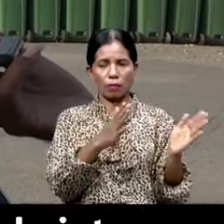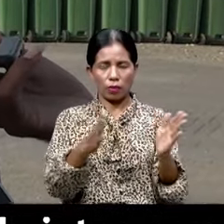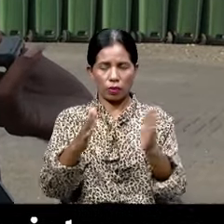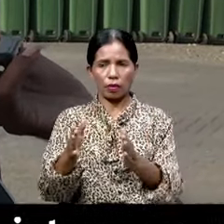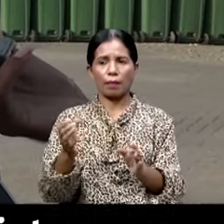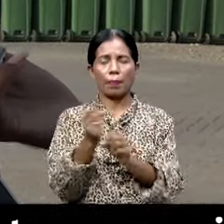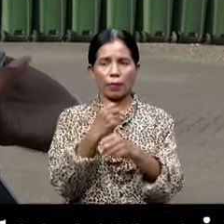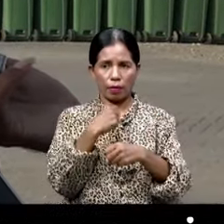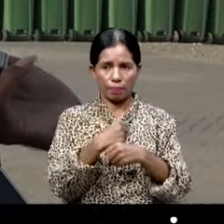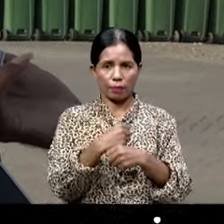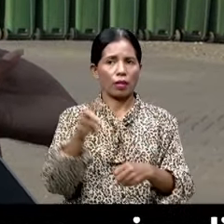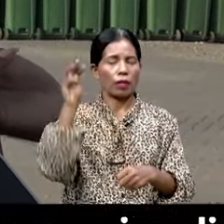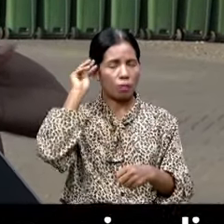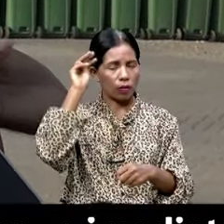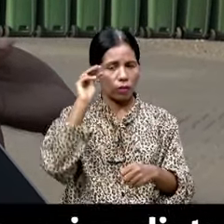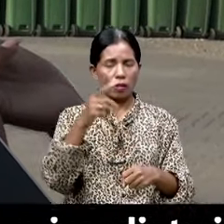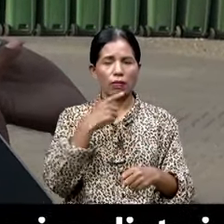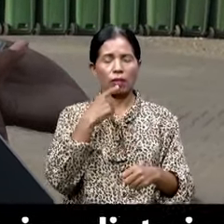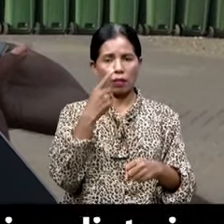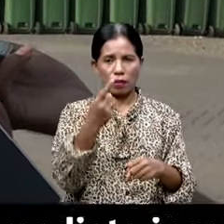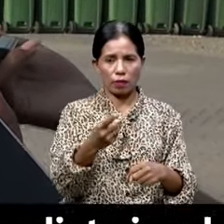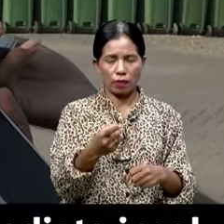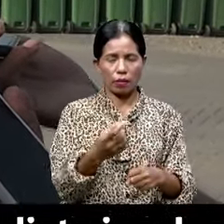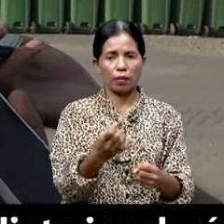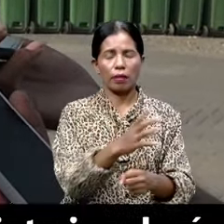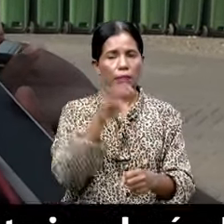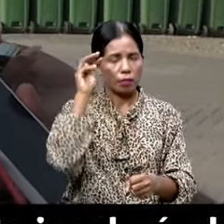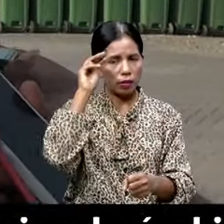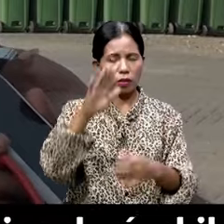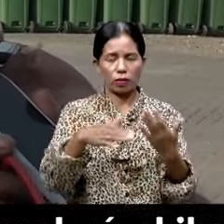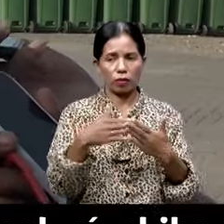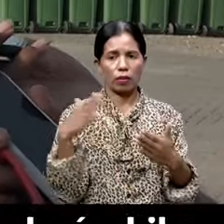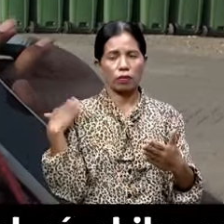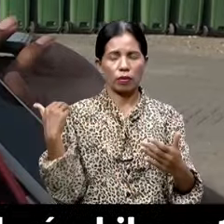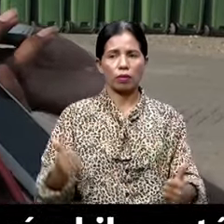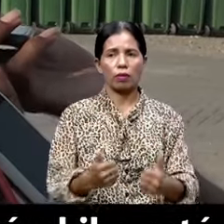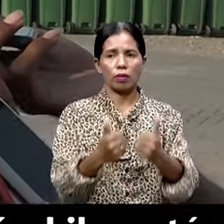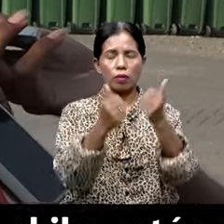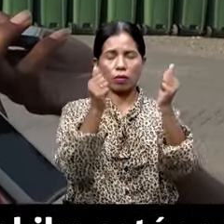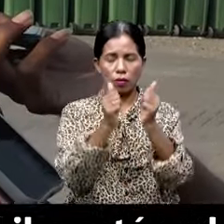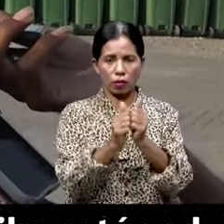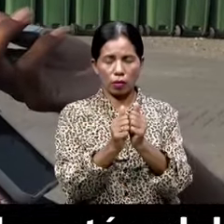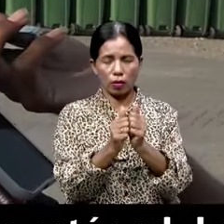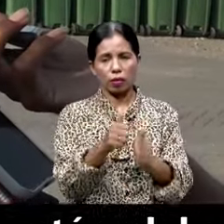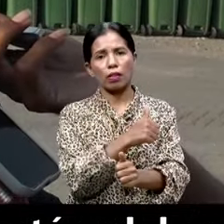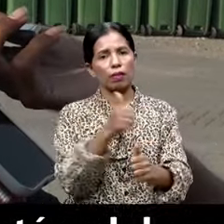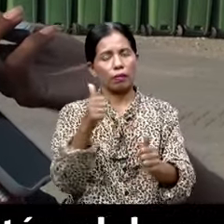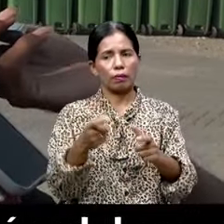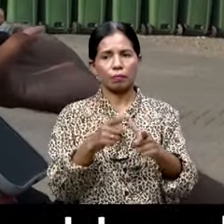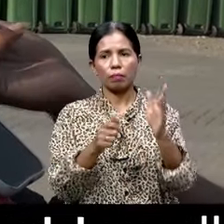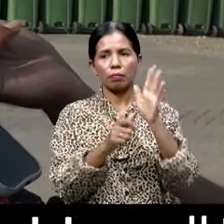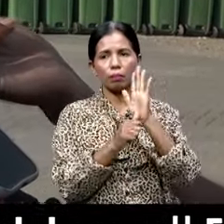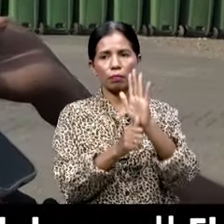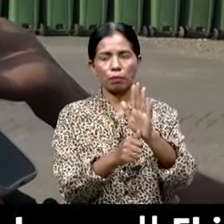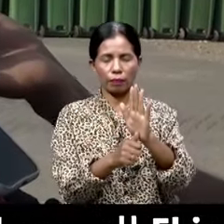temos o Ministério Tutela, o Ministério Interior, o Ministério Juventude e Desporto, o Selselo Tan, apresenta a